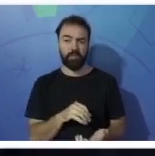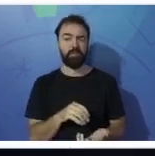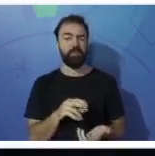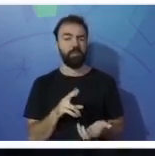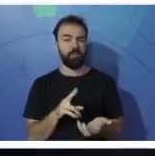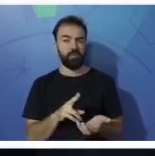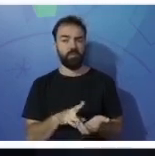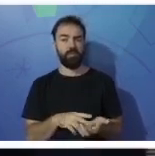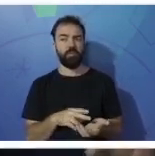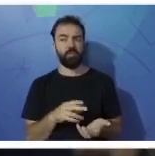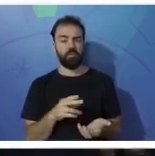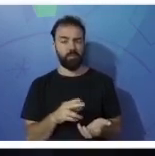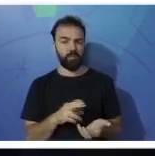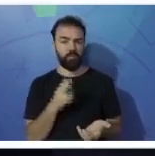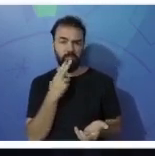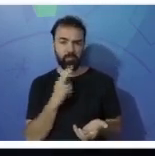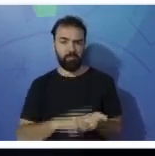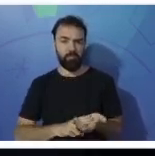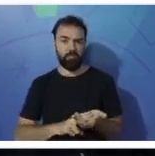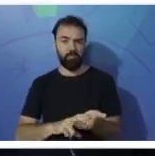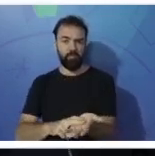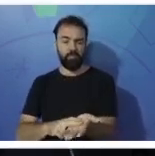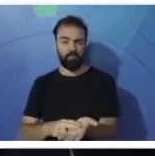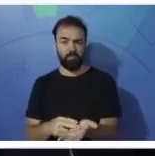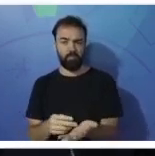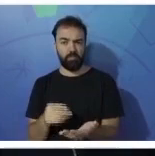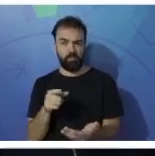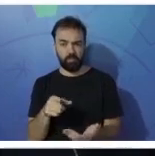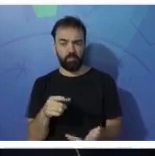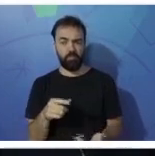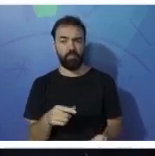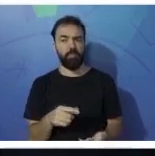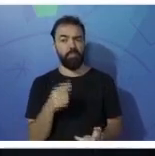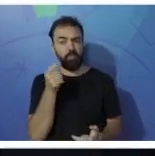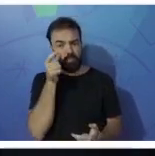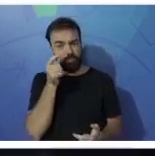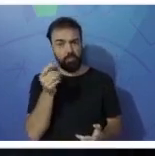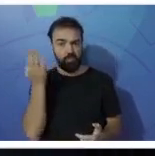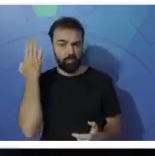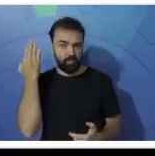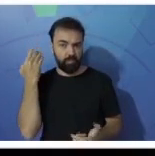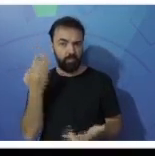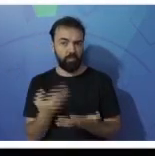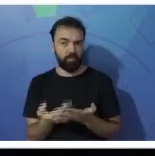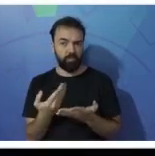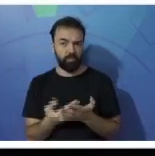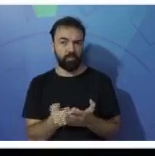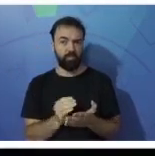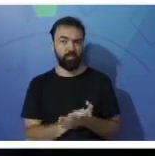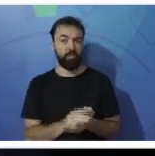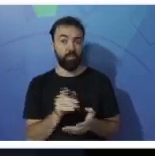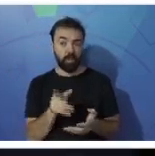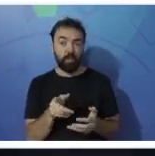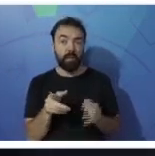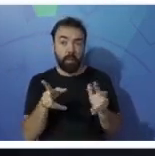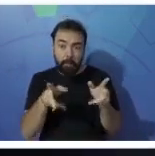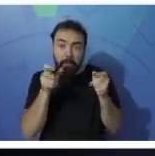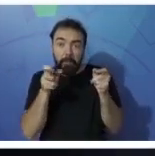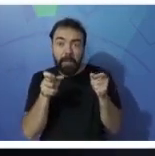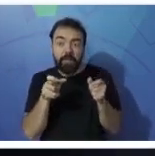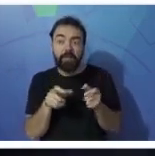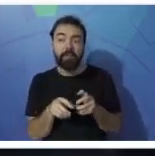Noel, que nós aprendemos no módulo anterior, né? Que nós falamos. Você deve ter percebido que ela tem